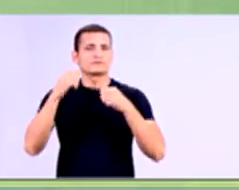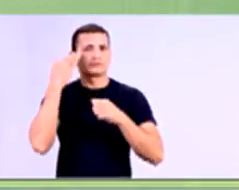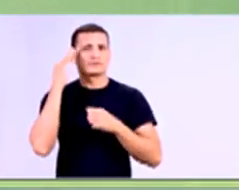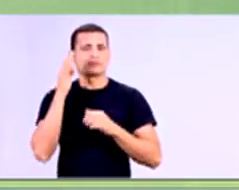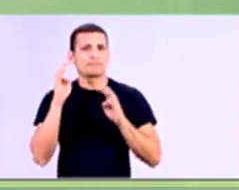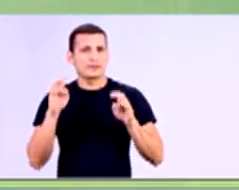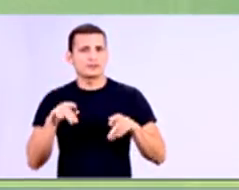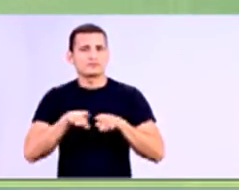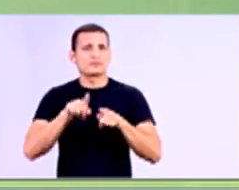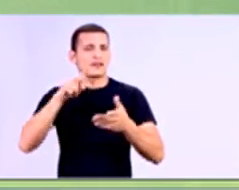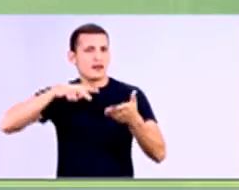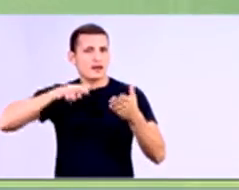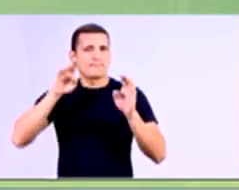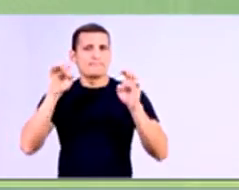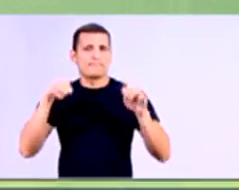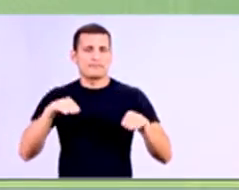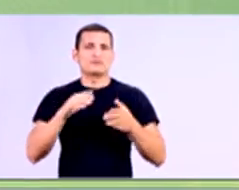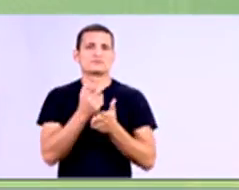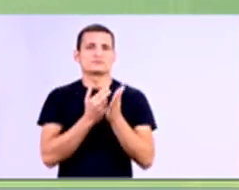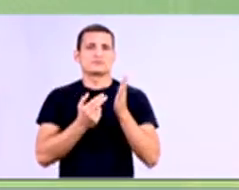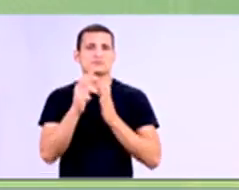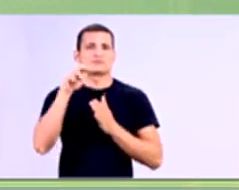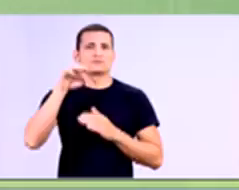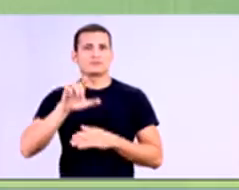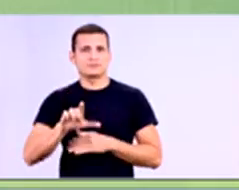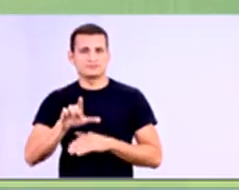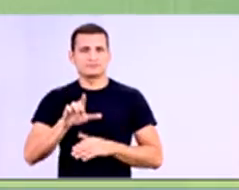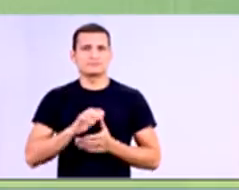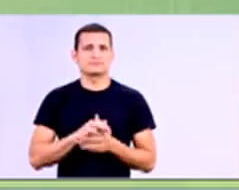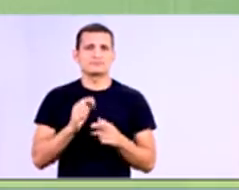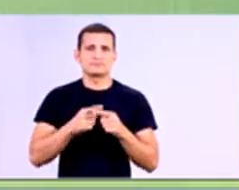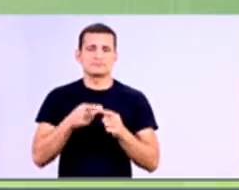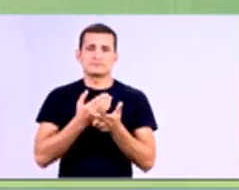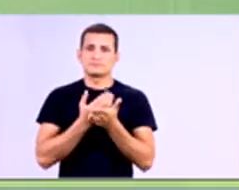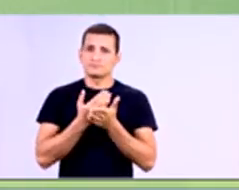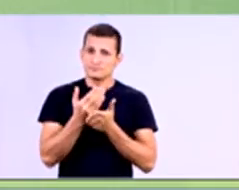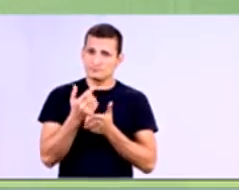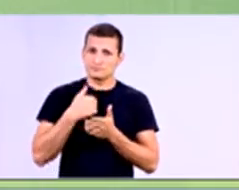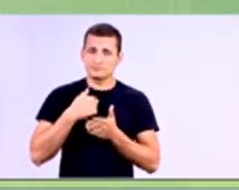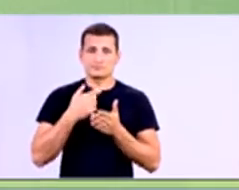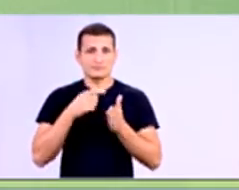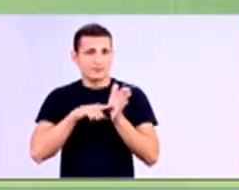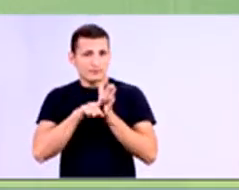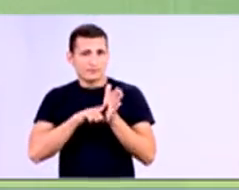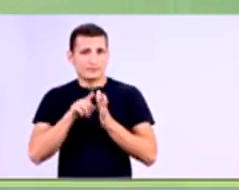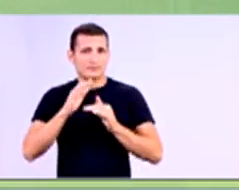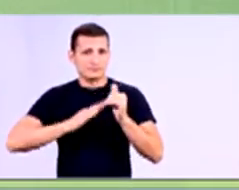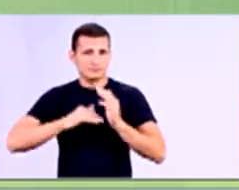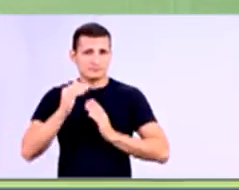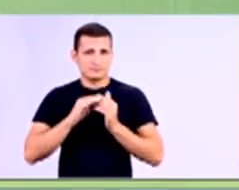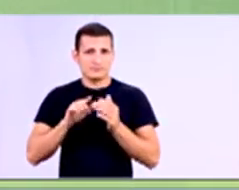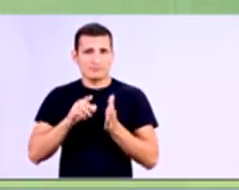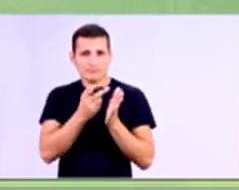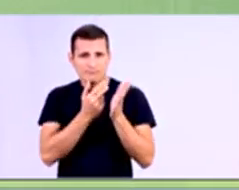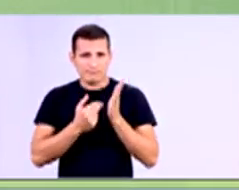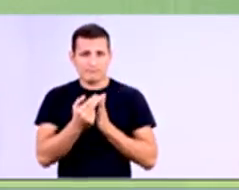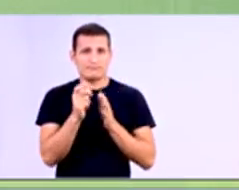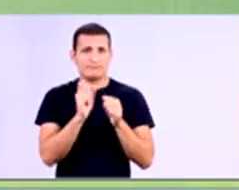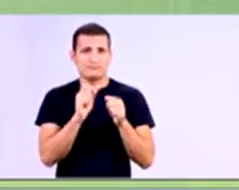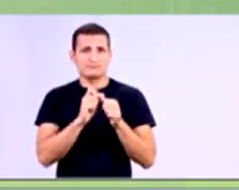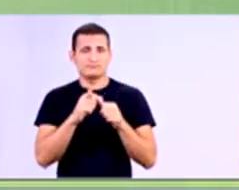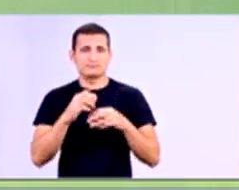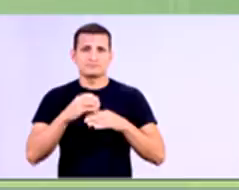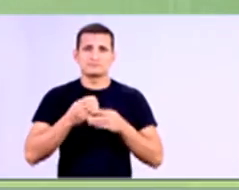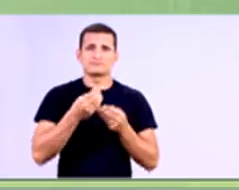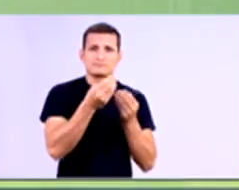bem e ler muito bem um diagrama de UML. Porque a partir do momento que o analista faz um diagrama de UML e